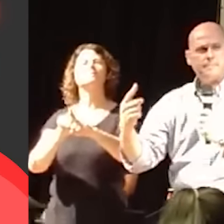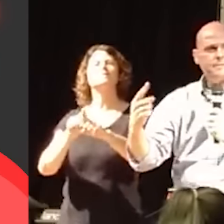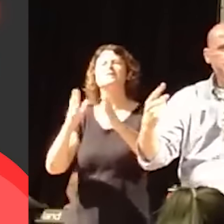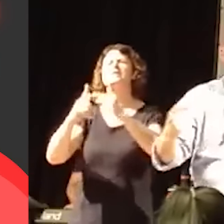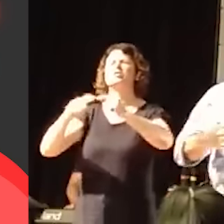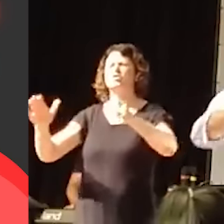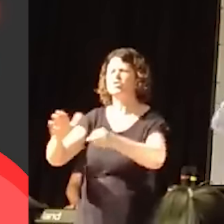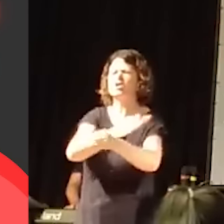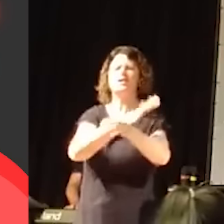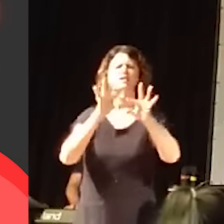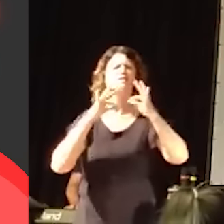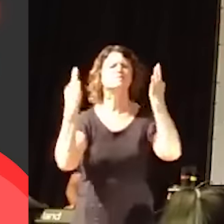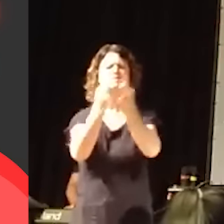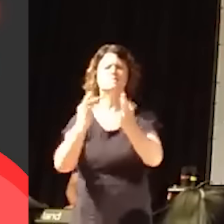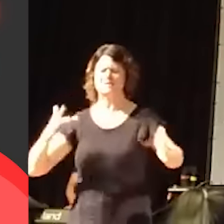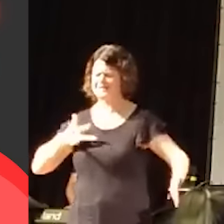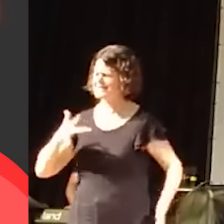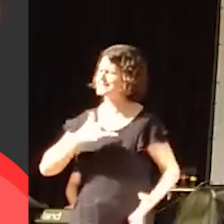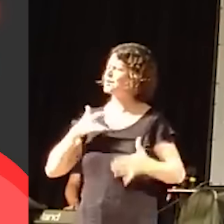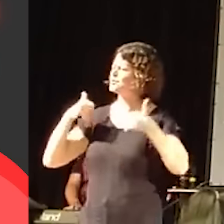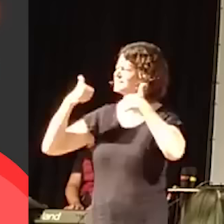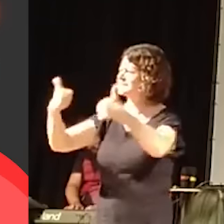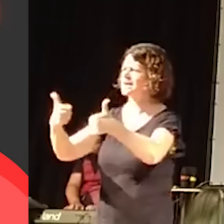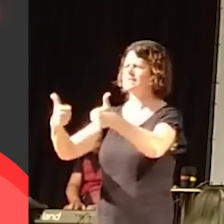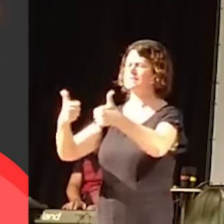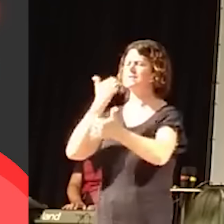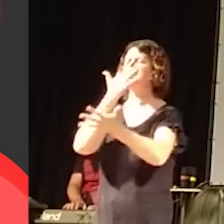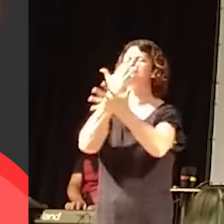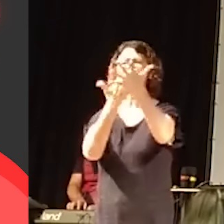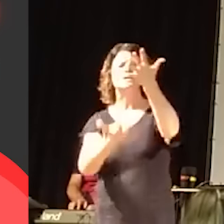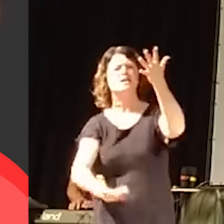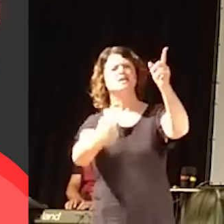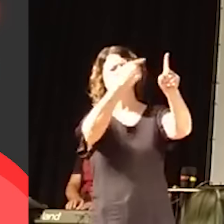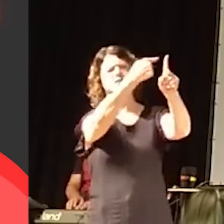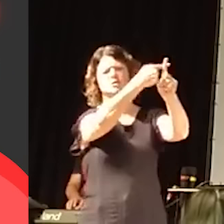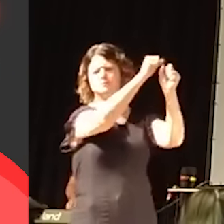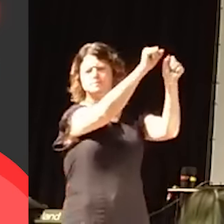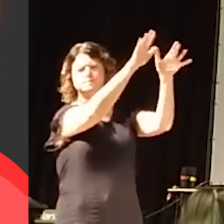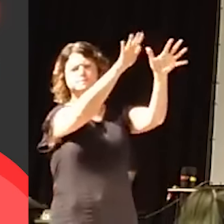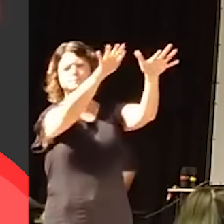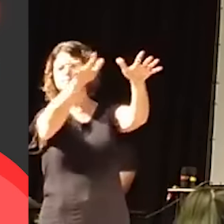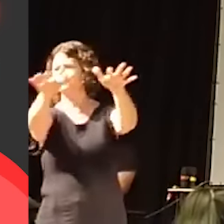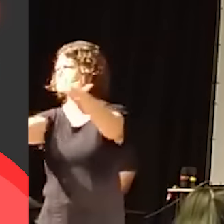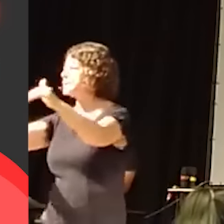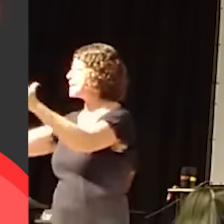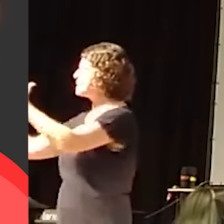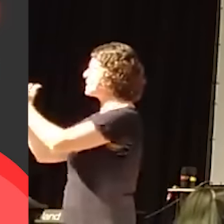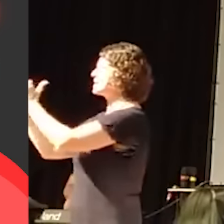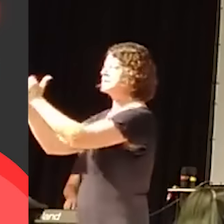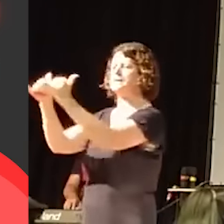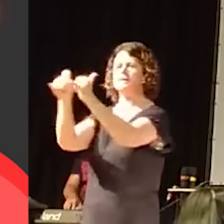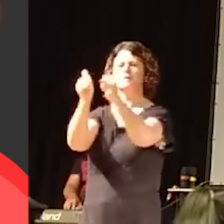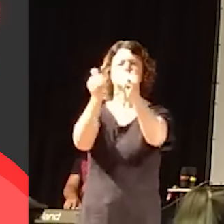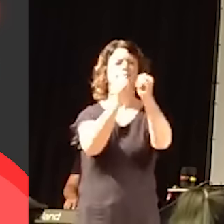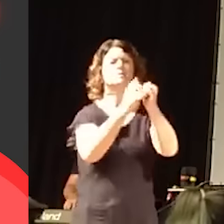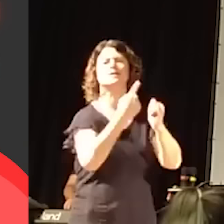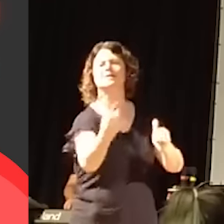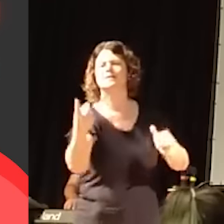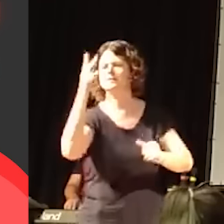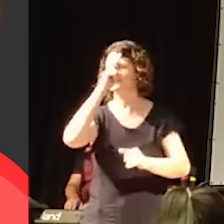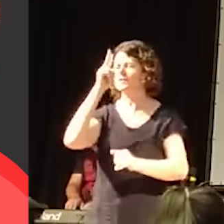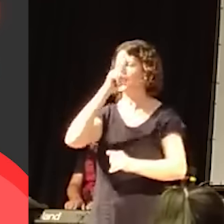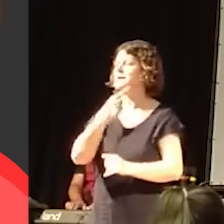saudáveis eu libero uma palavra do sangue da cruz e de perdão sobre cada história e cada